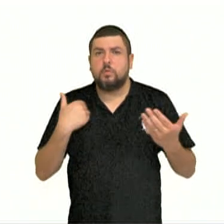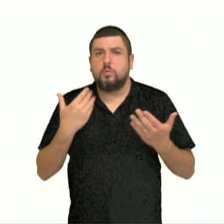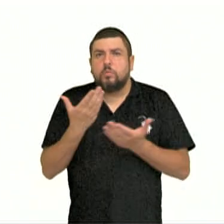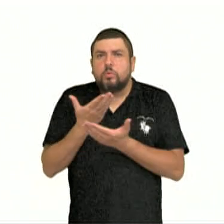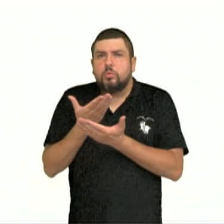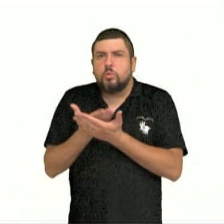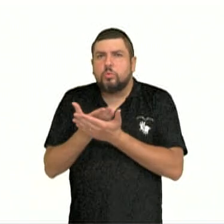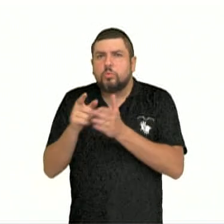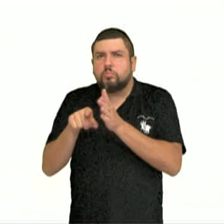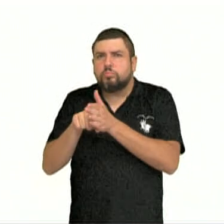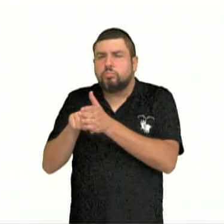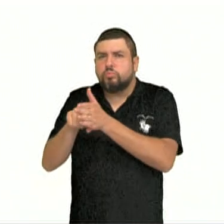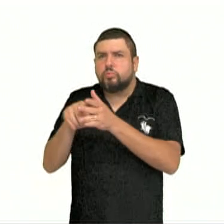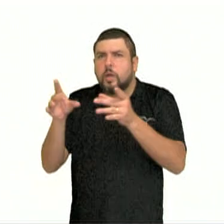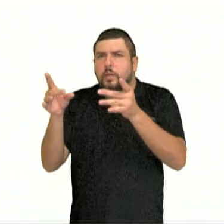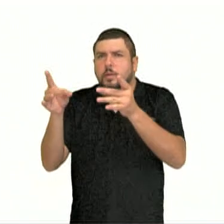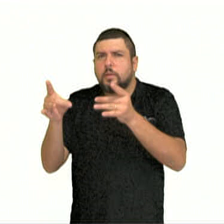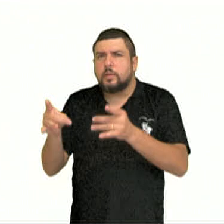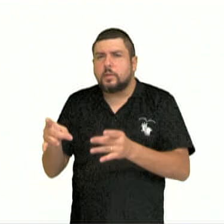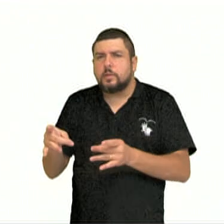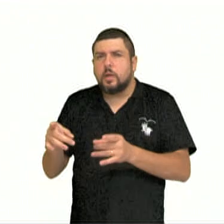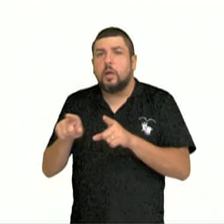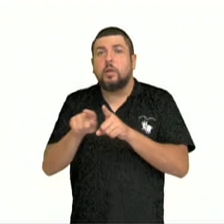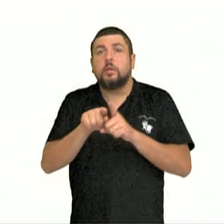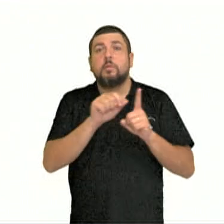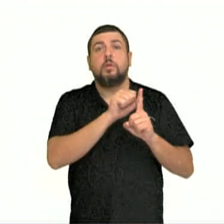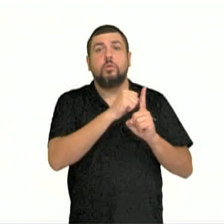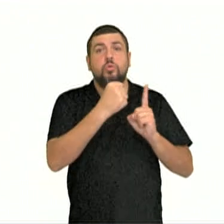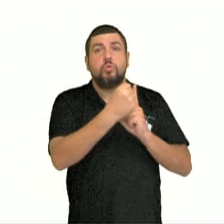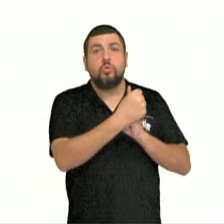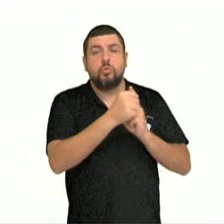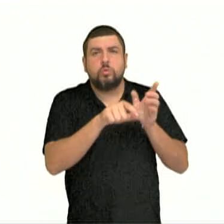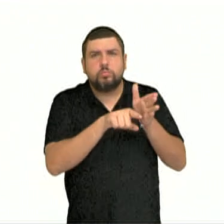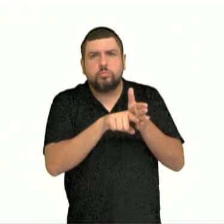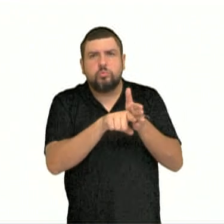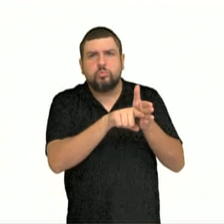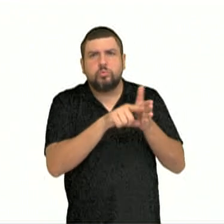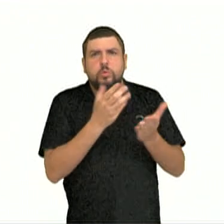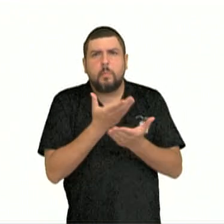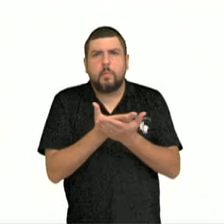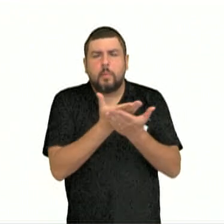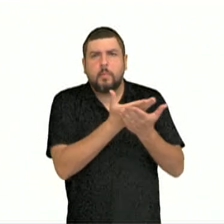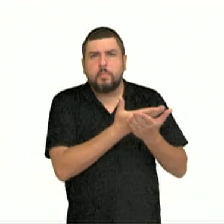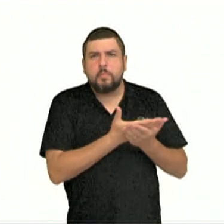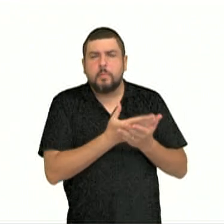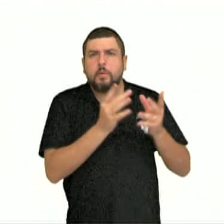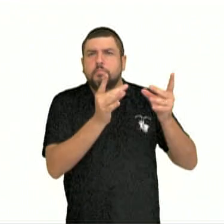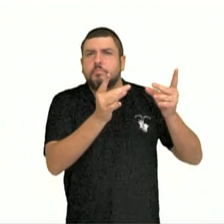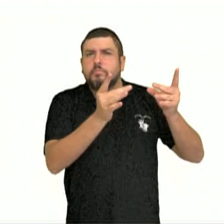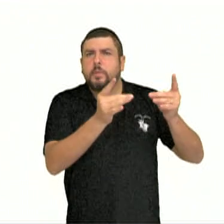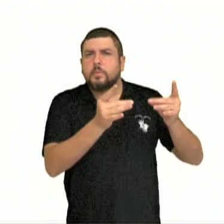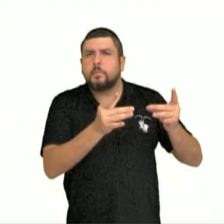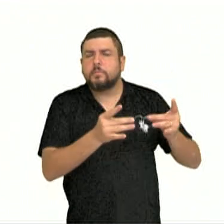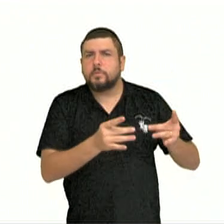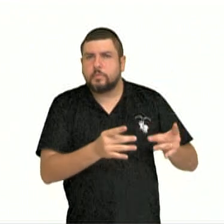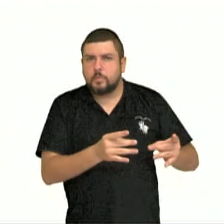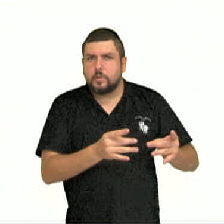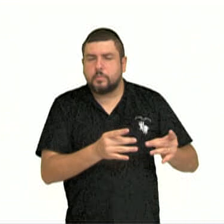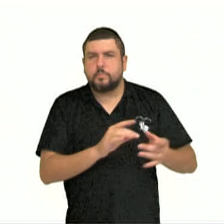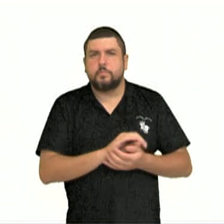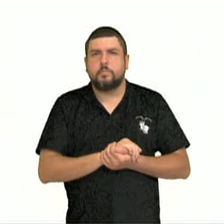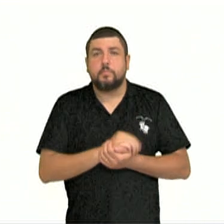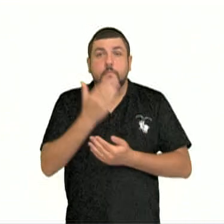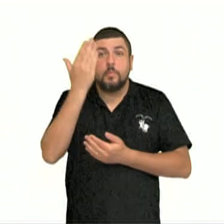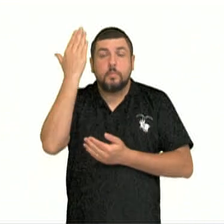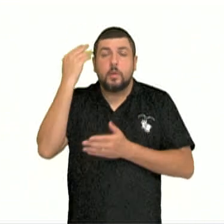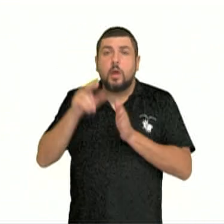dizer, os caminhos, quais são os caminhos, quais são os métodos que você tem que observar, tem que investigar, né, como se fazia, por exemplo, a ciência